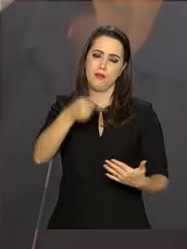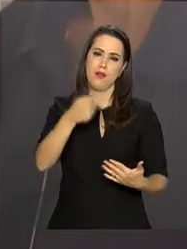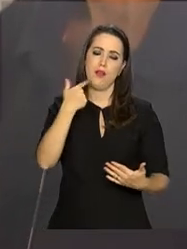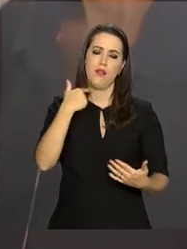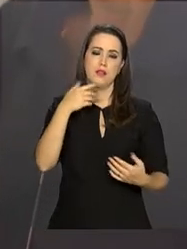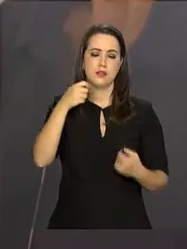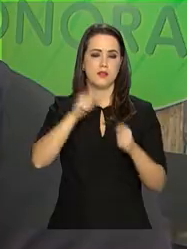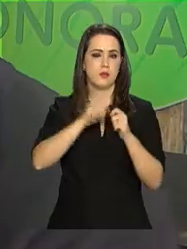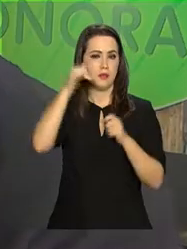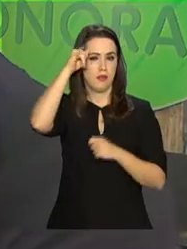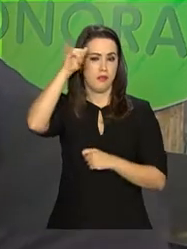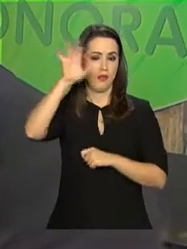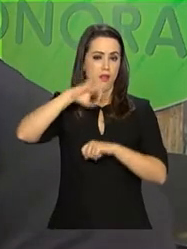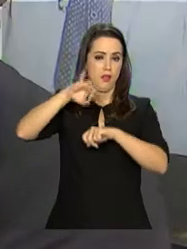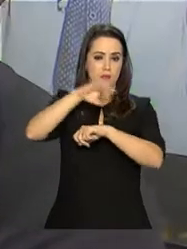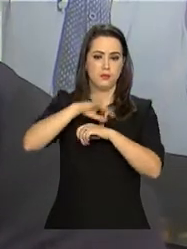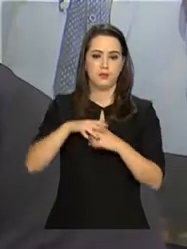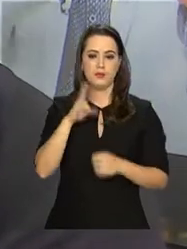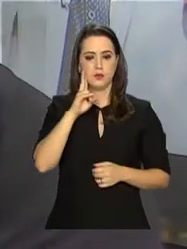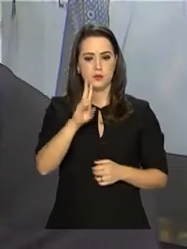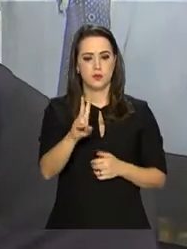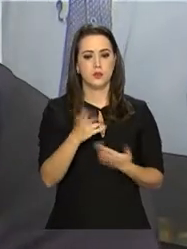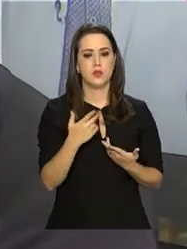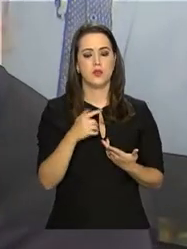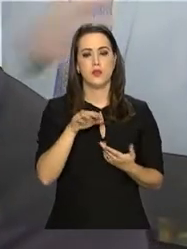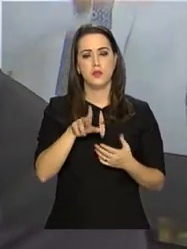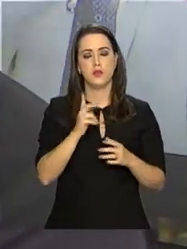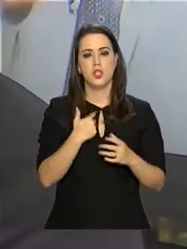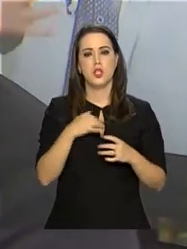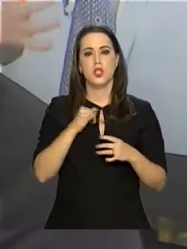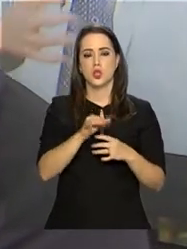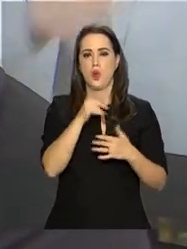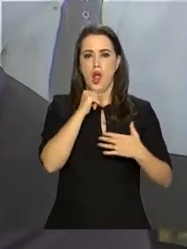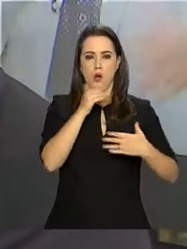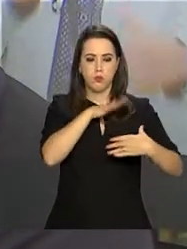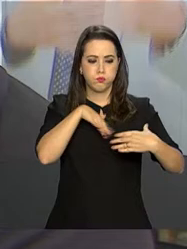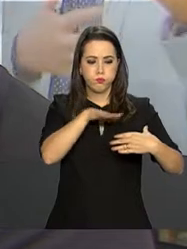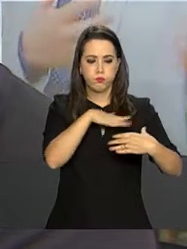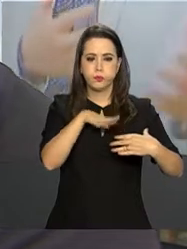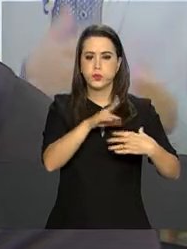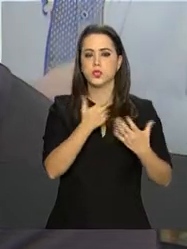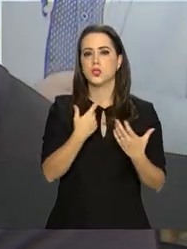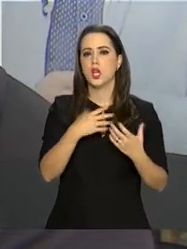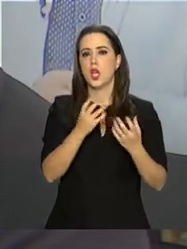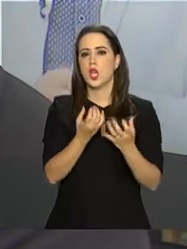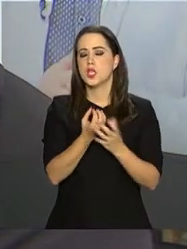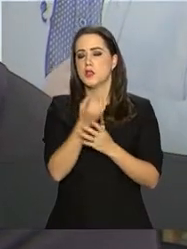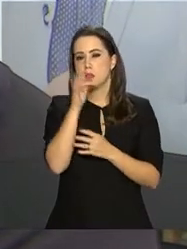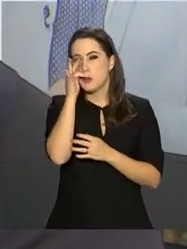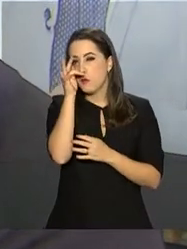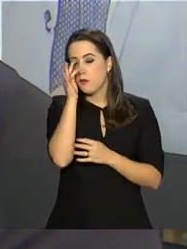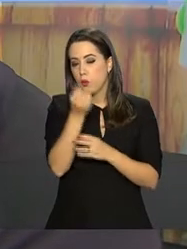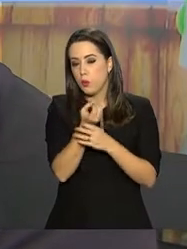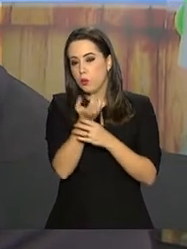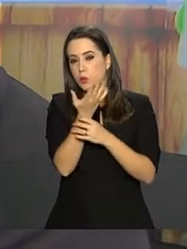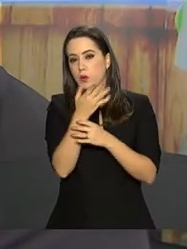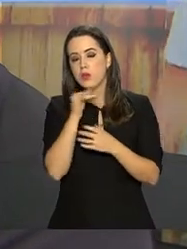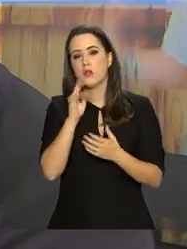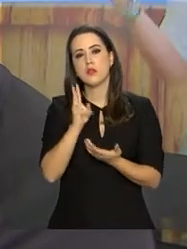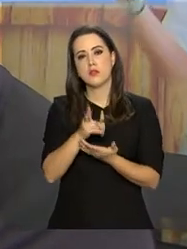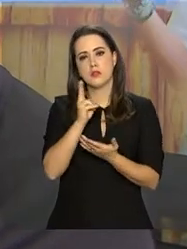guerra ao mosquito verifico a lata é pura lata já hoje o plantel voltarei a as calhas